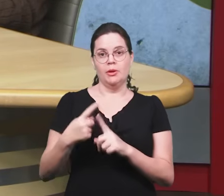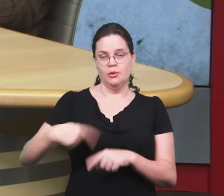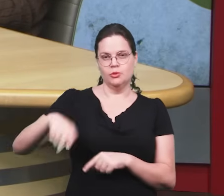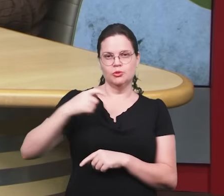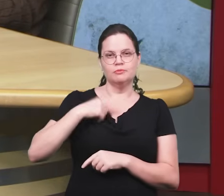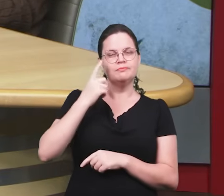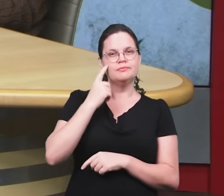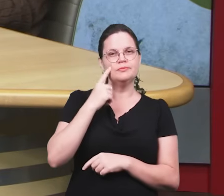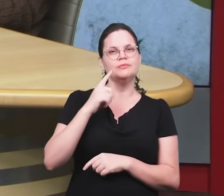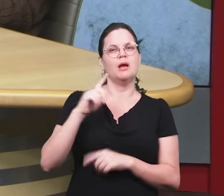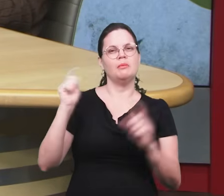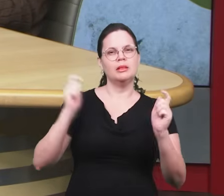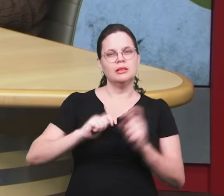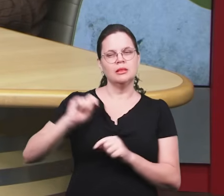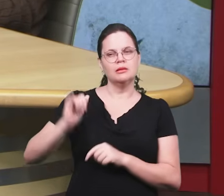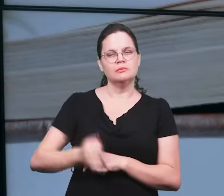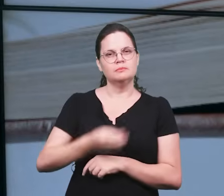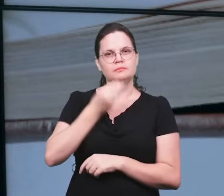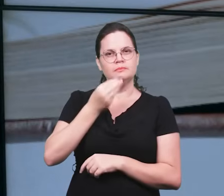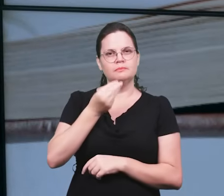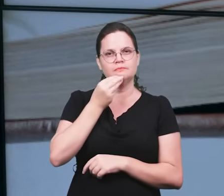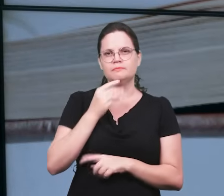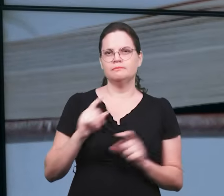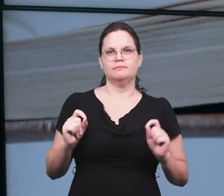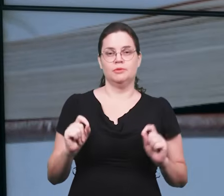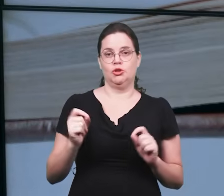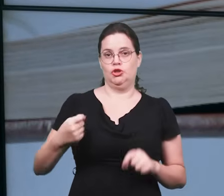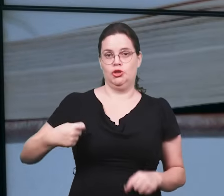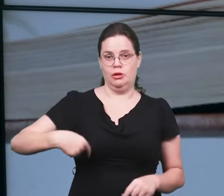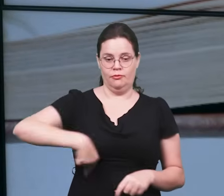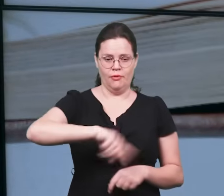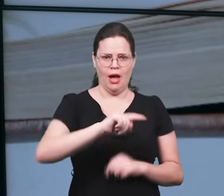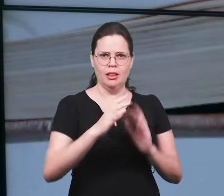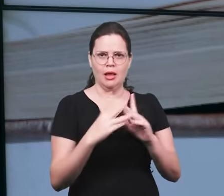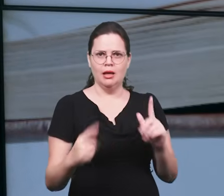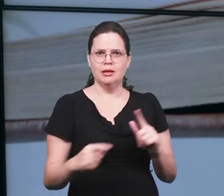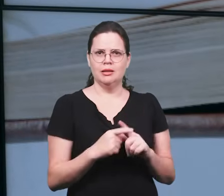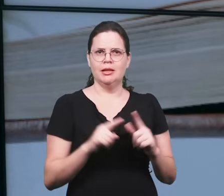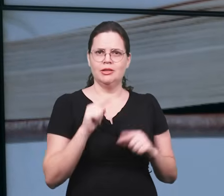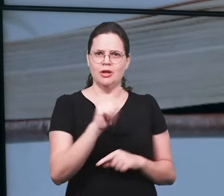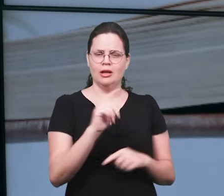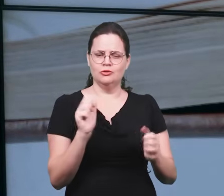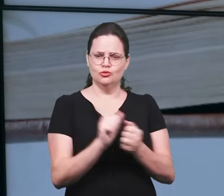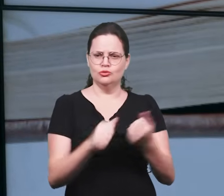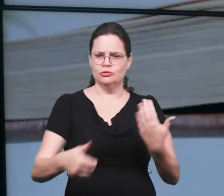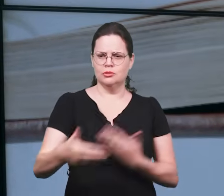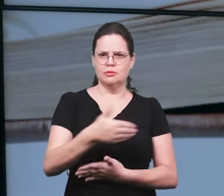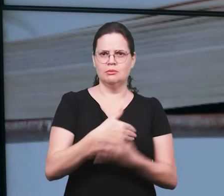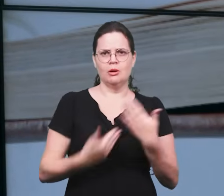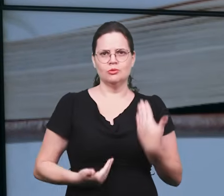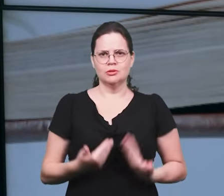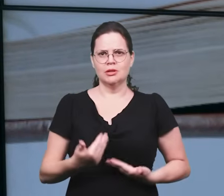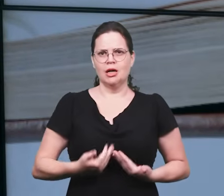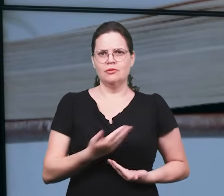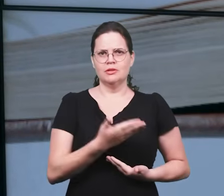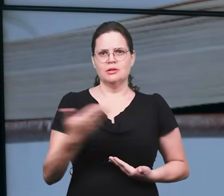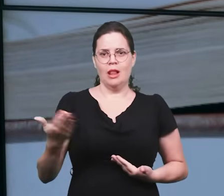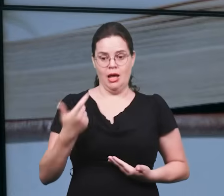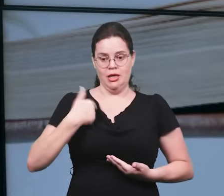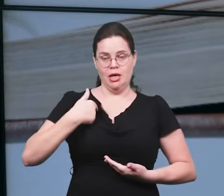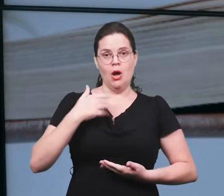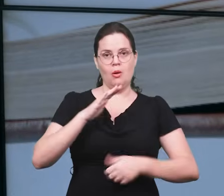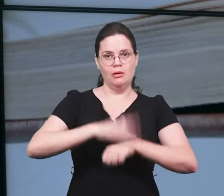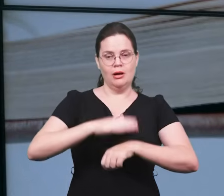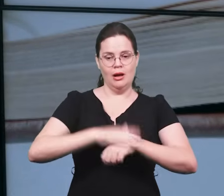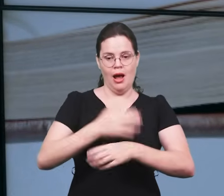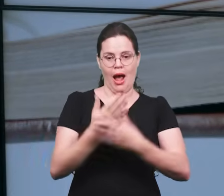a oportunidade de ir na casa do Senhor, no seio da igreja, colocar a nossa mão no